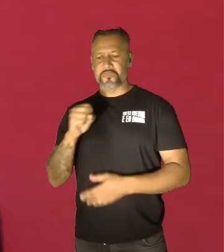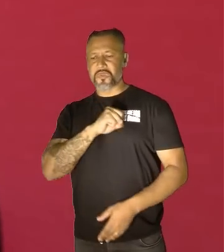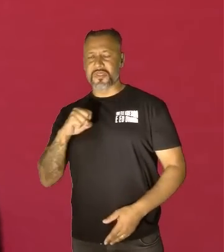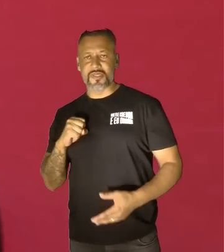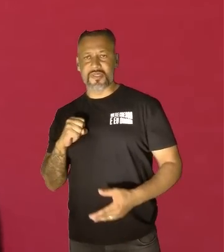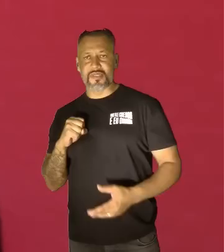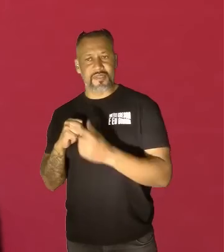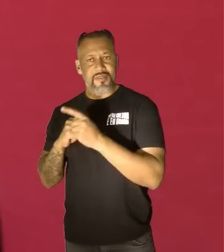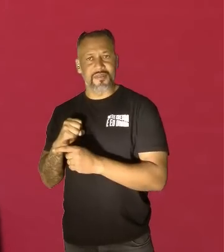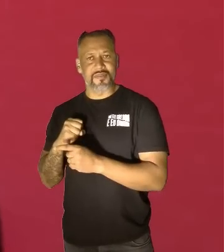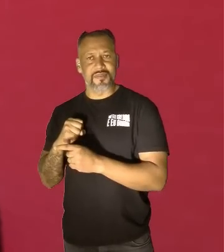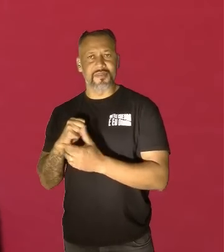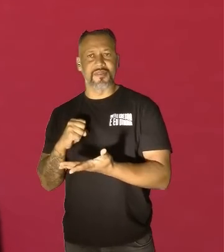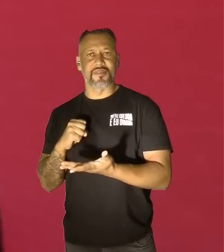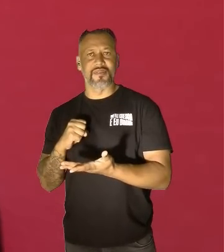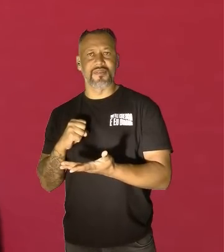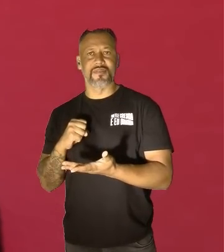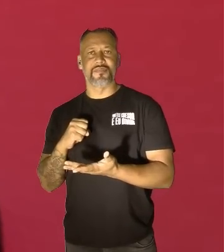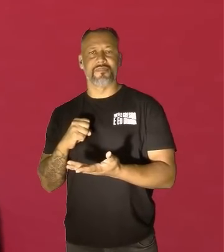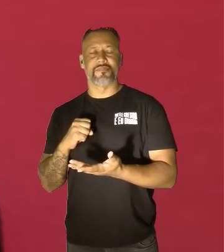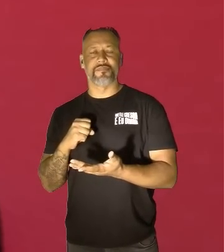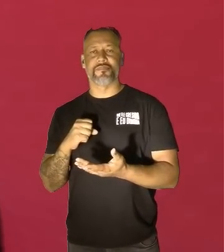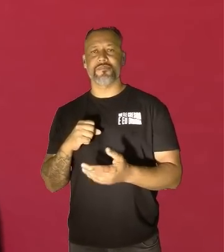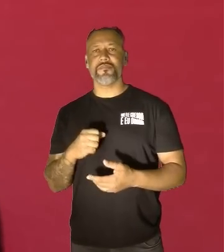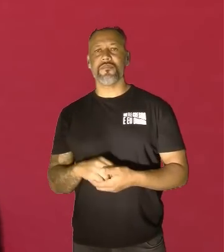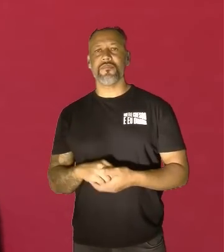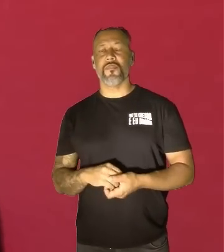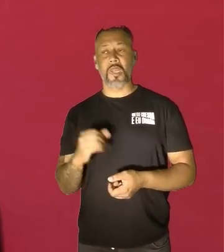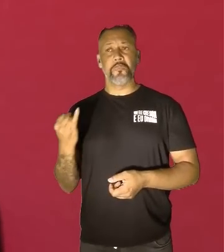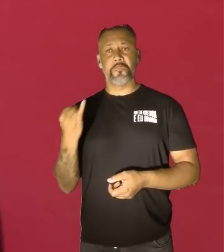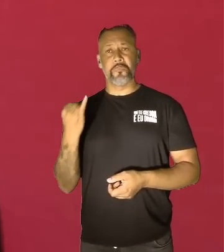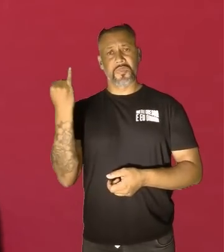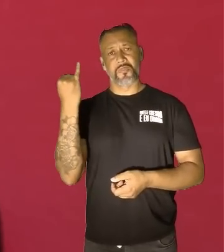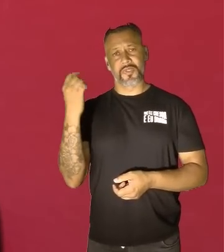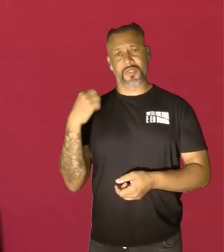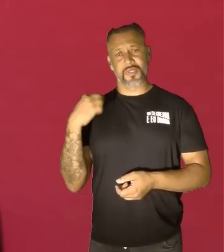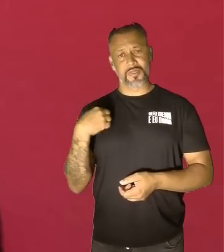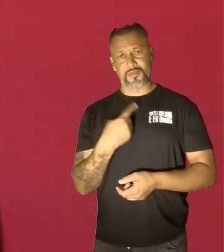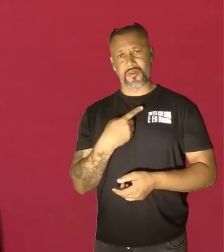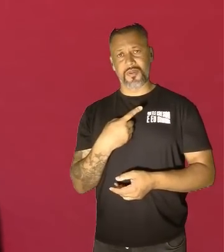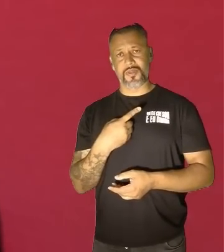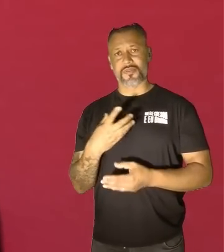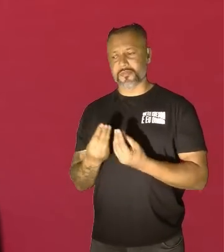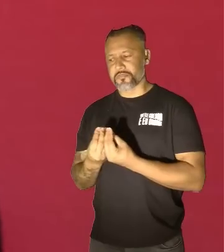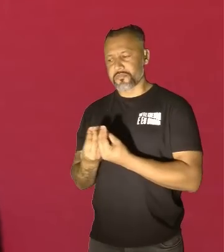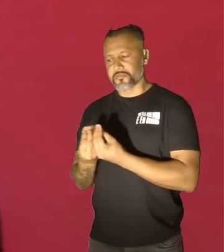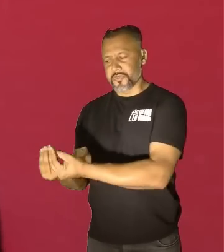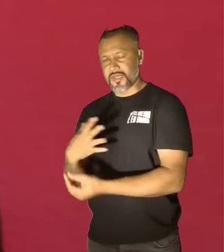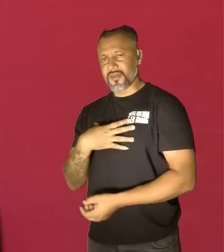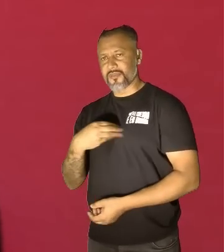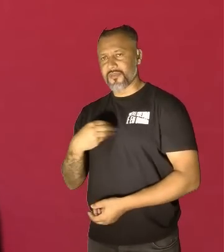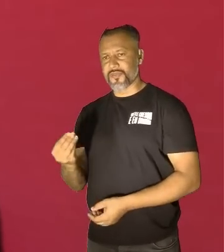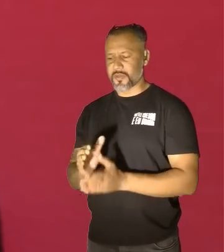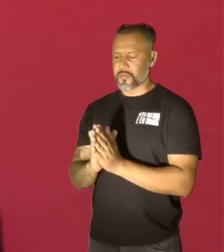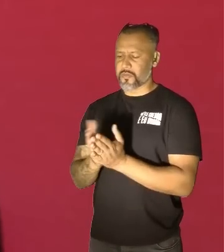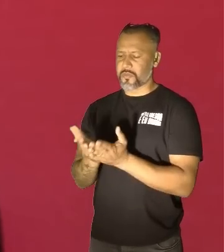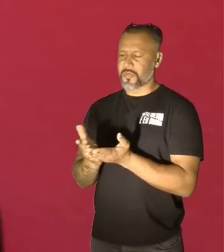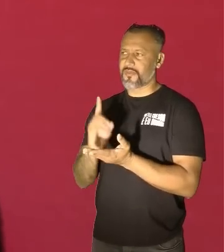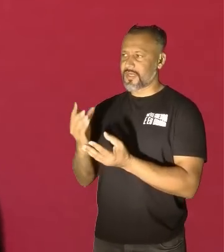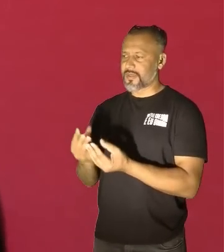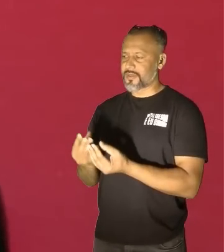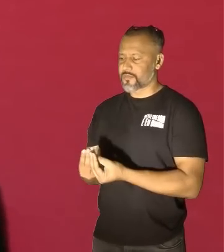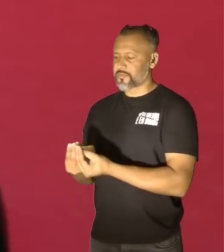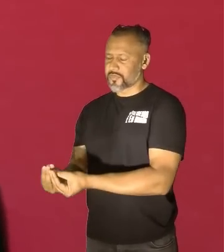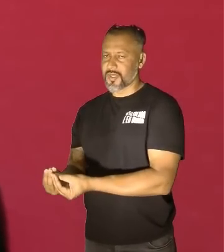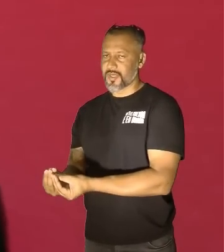acho que é importante demais quando a gente dá para o nosso filho uma Bíblia, é importante demais quando a gente dá para o nosso filho uma camiseta dizendo: Jesus é o meu